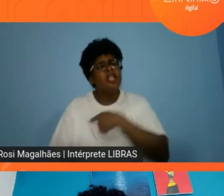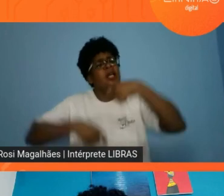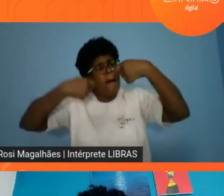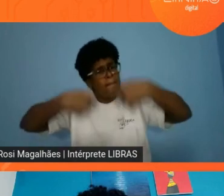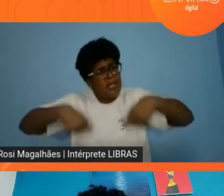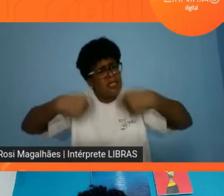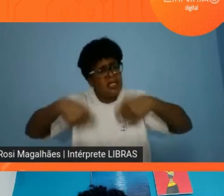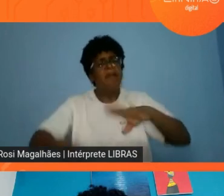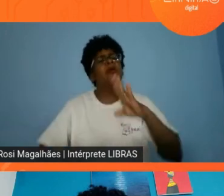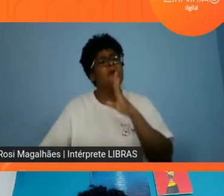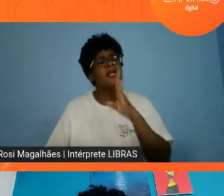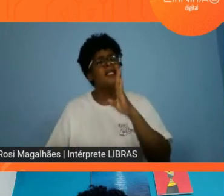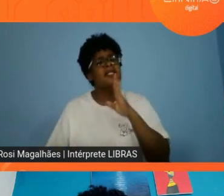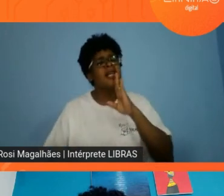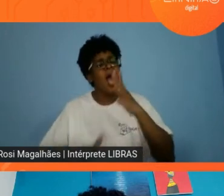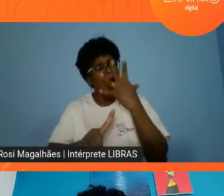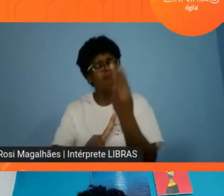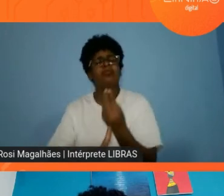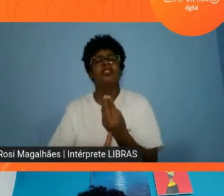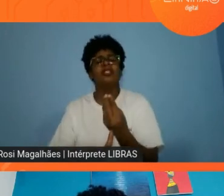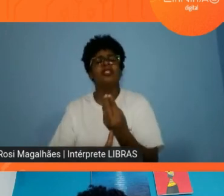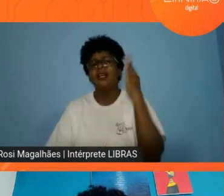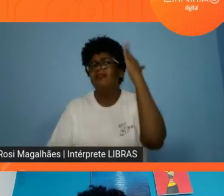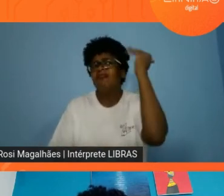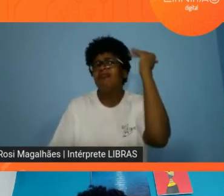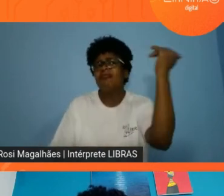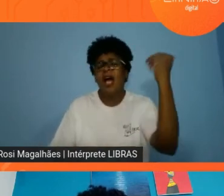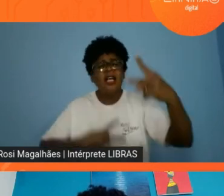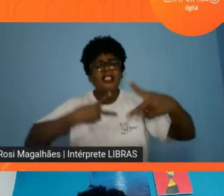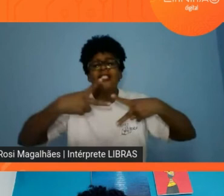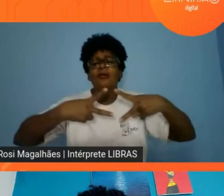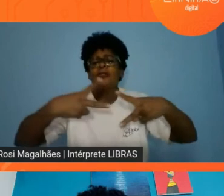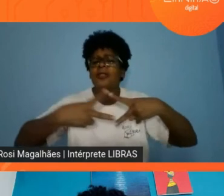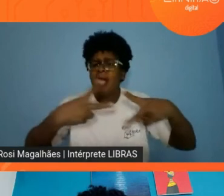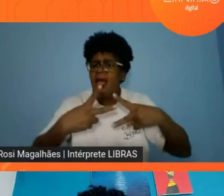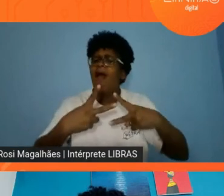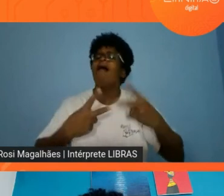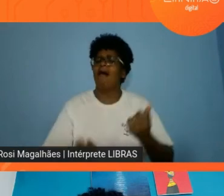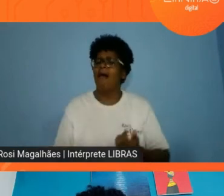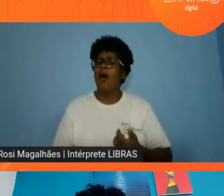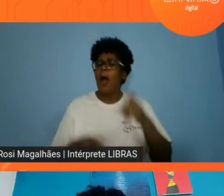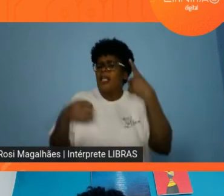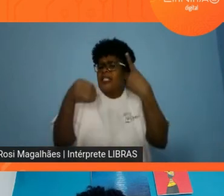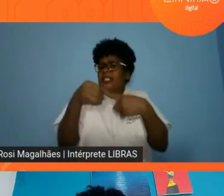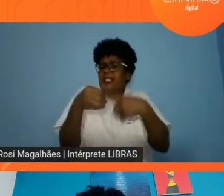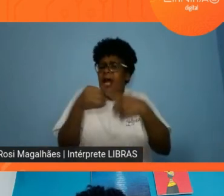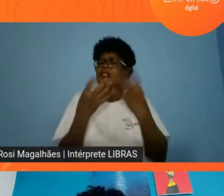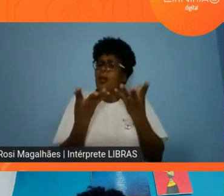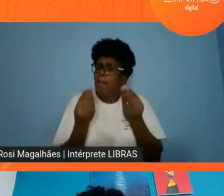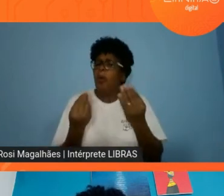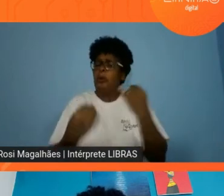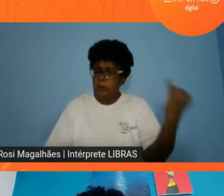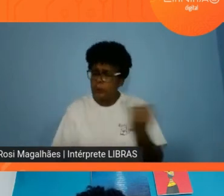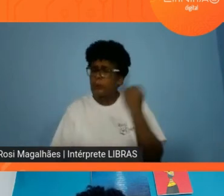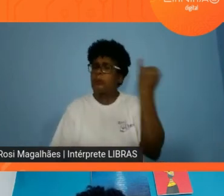da nossa cidade, né? São José é uma cidade muito rica em arte, seja no canto, nas poesias,